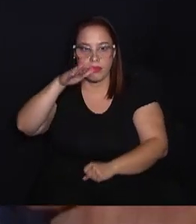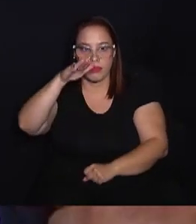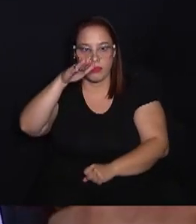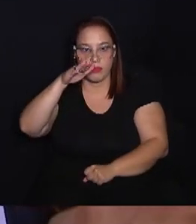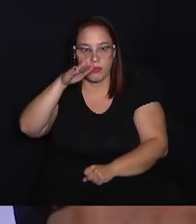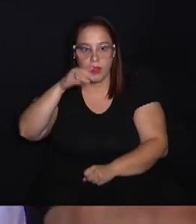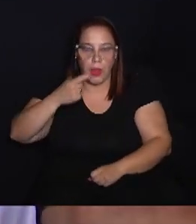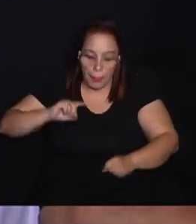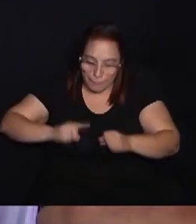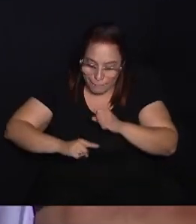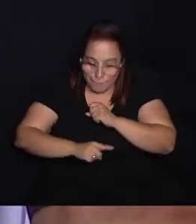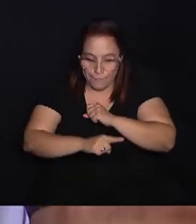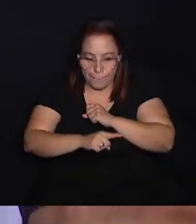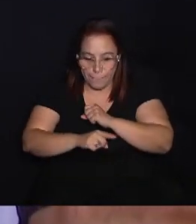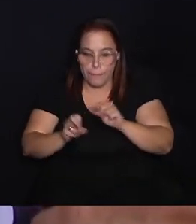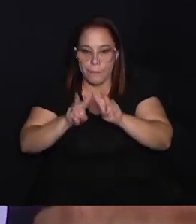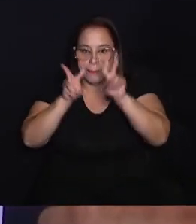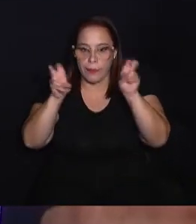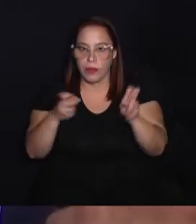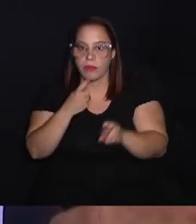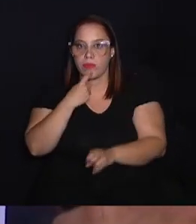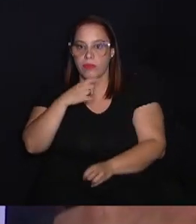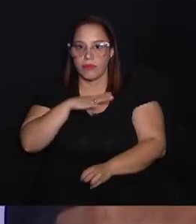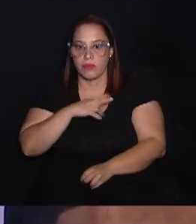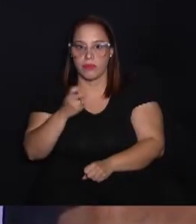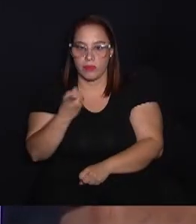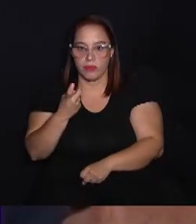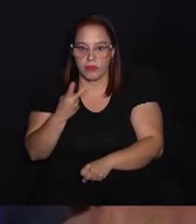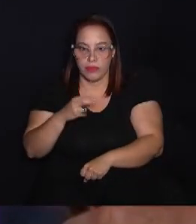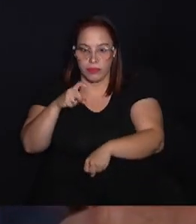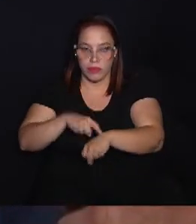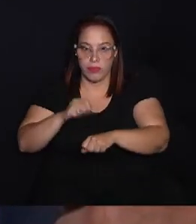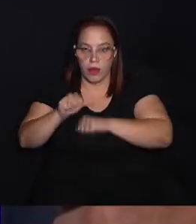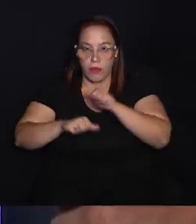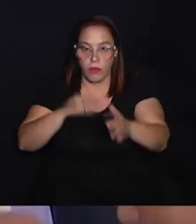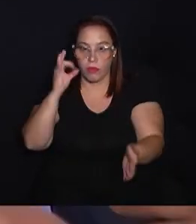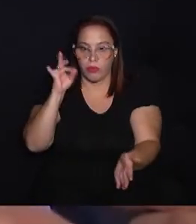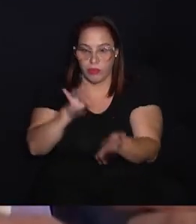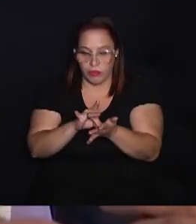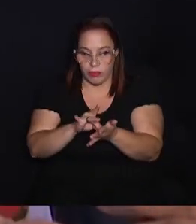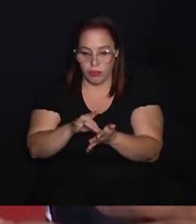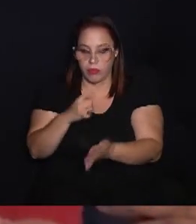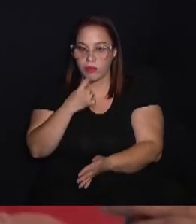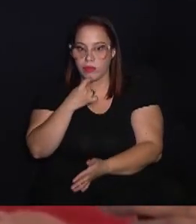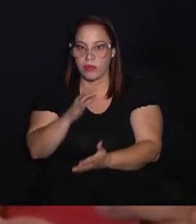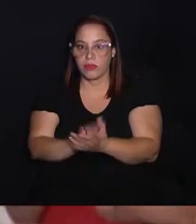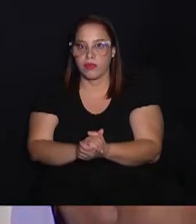O deputado federal e candidato Pedro Tourinho compareceu ao local de votação no ciclo